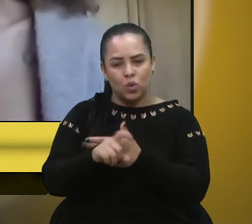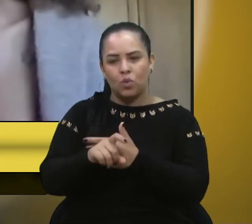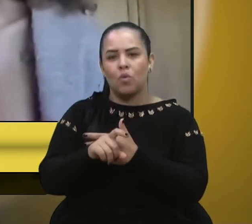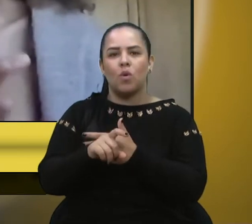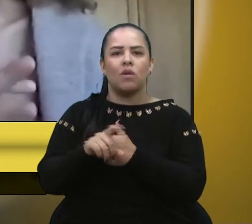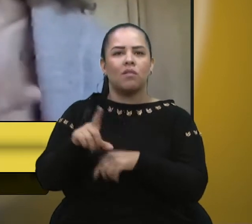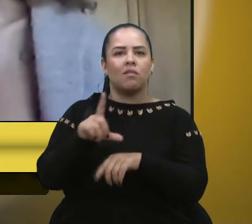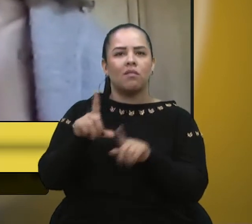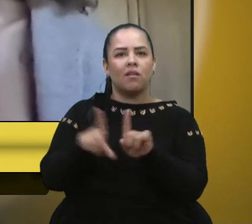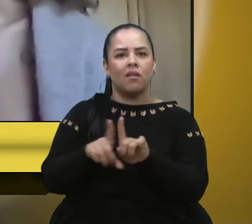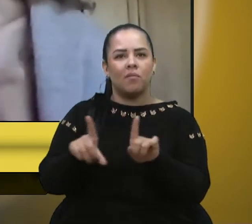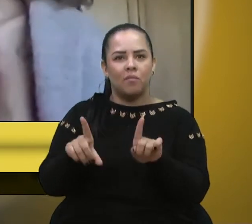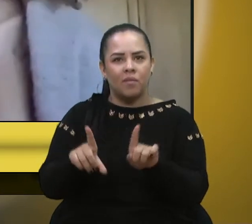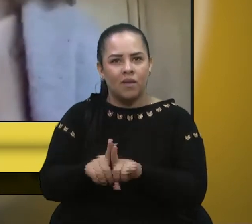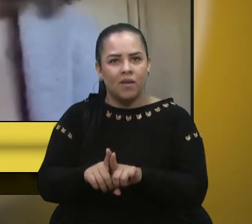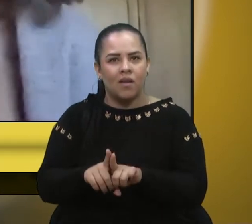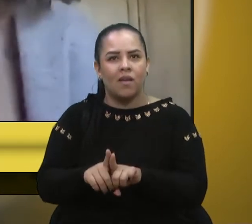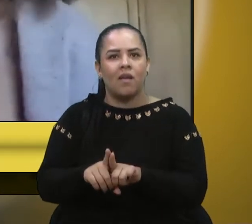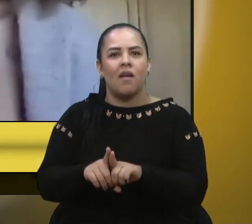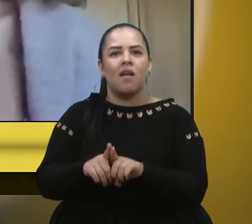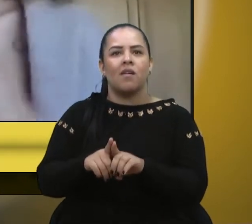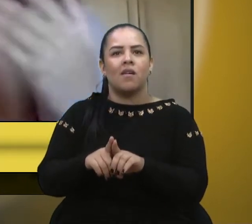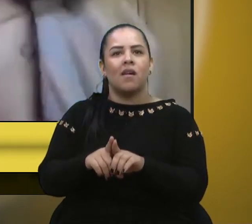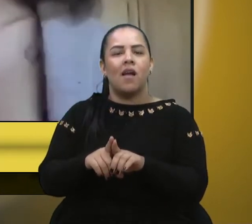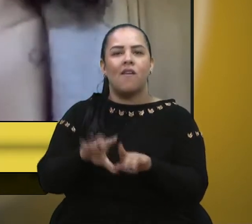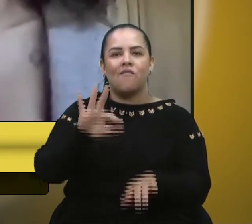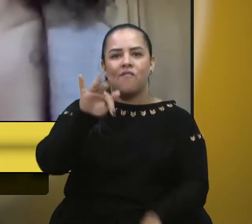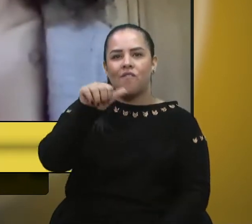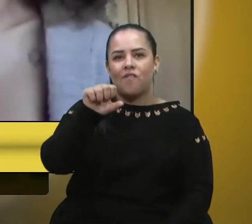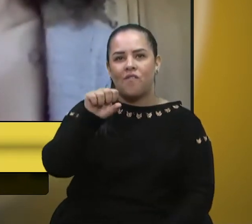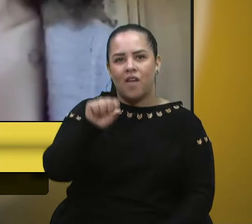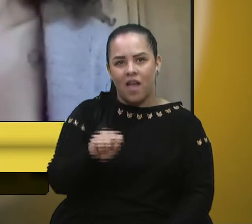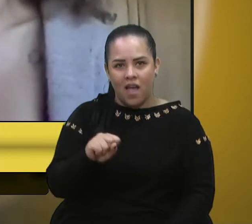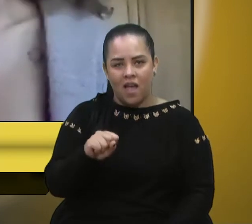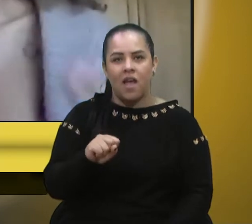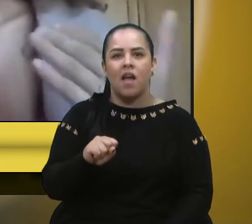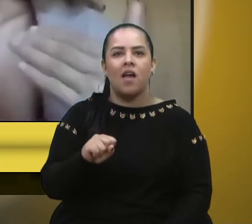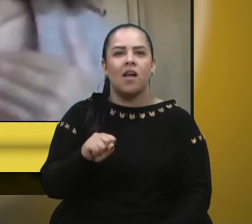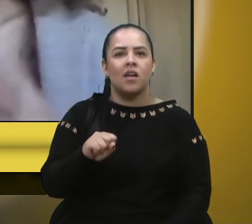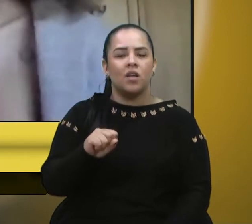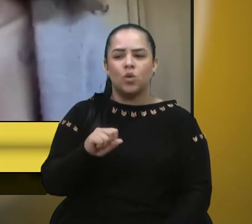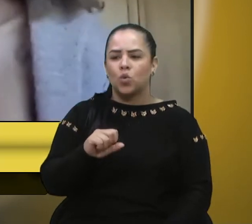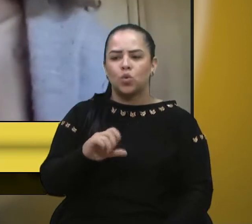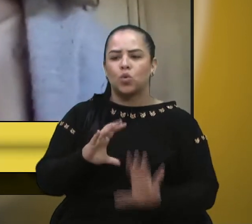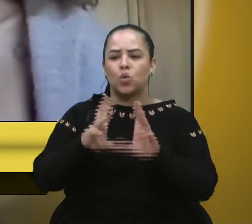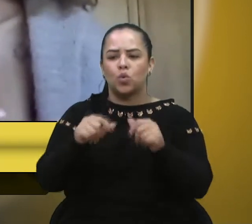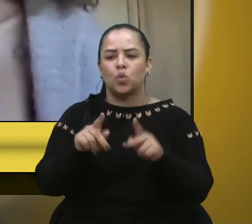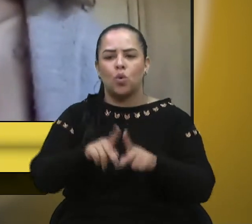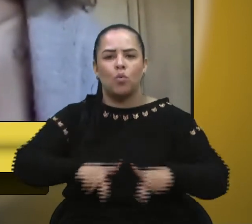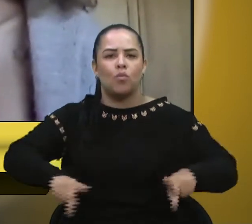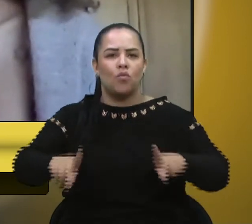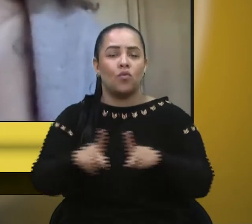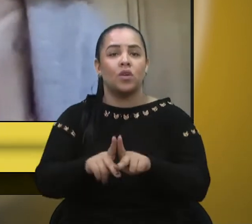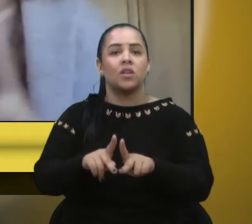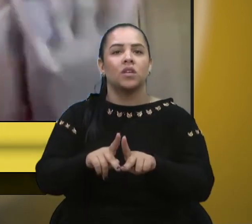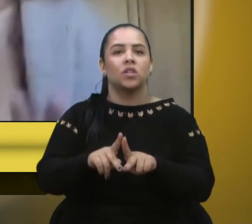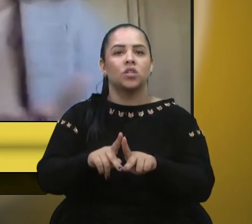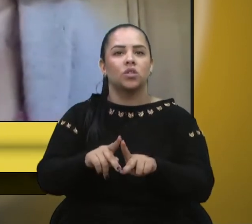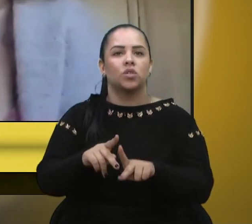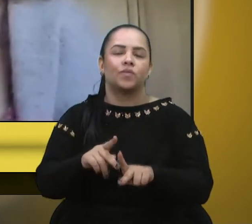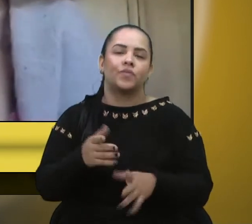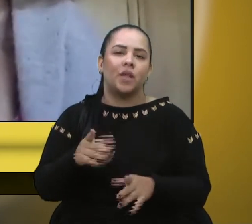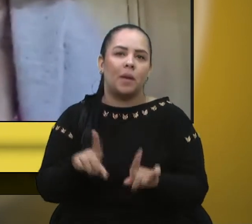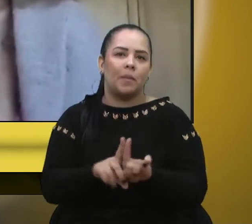de Assistência Social, a FAS, a população em geral, que é quem sofre com essa medida, e também tendo